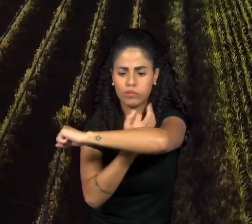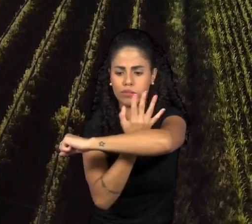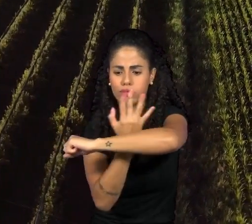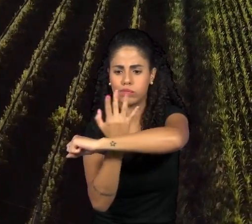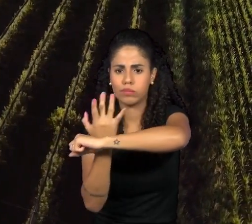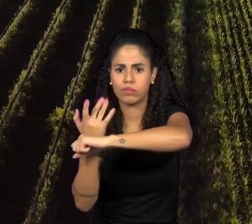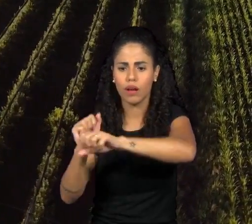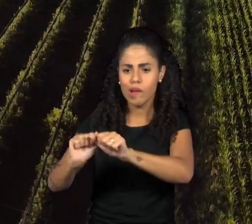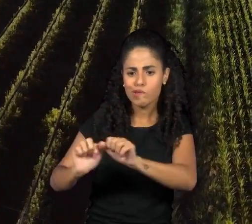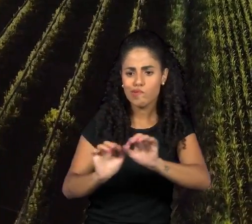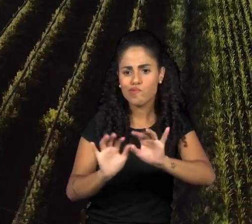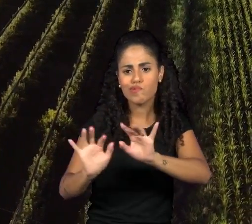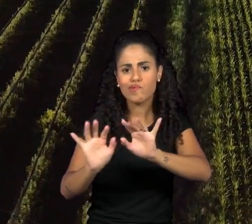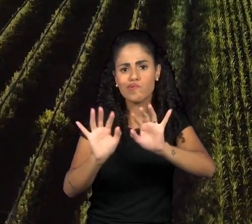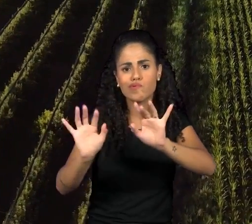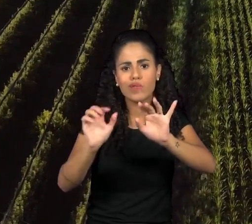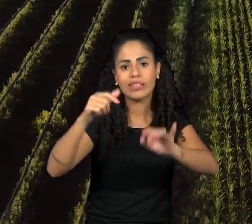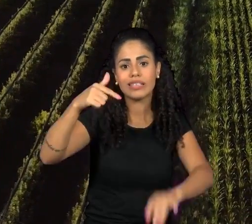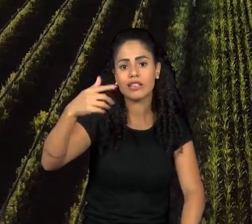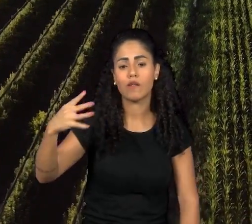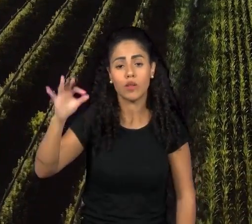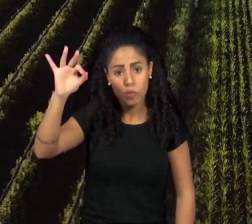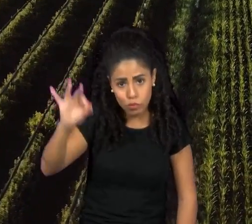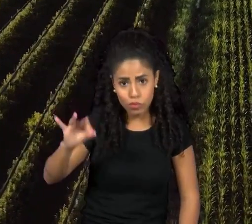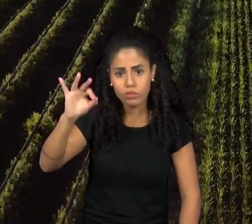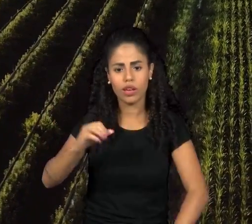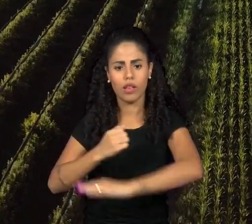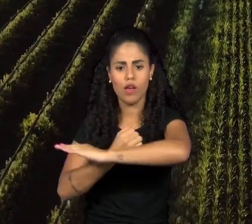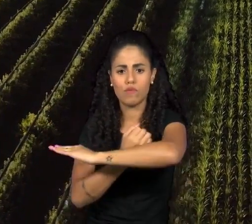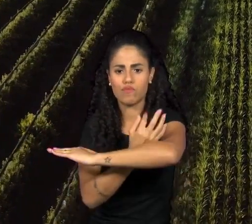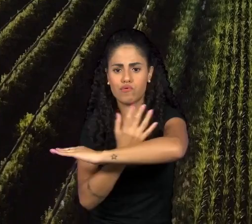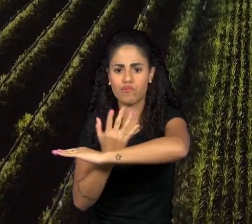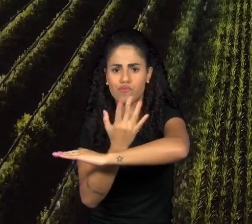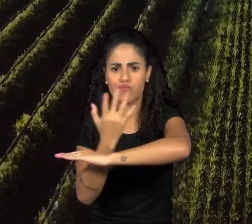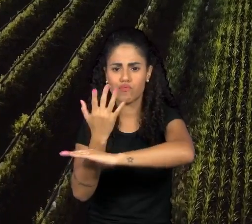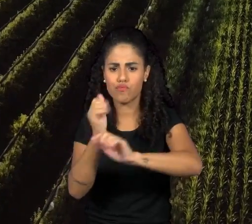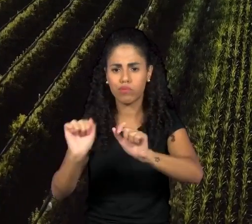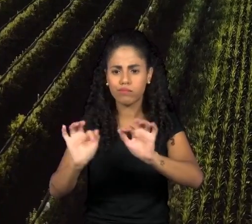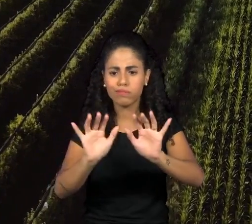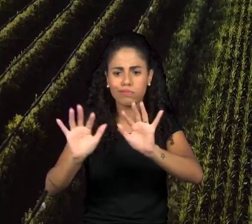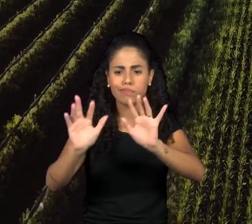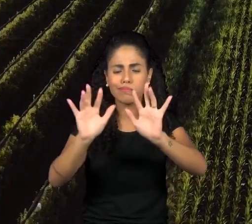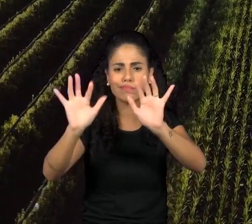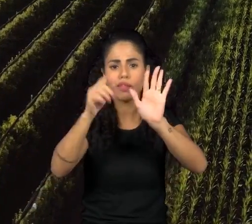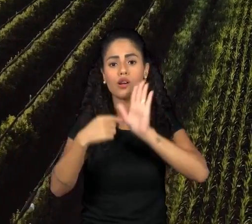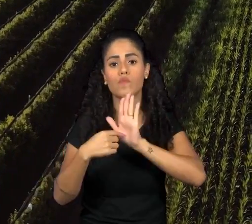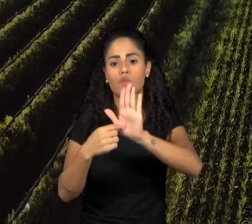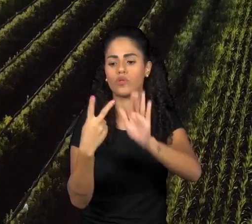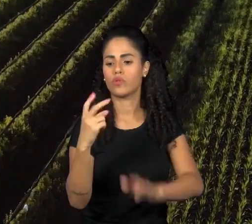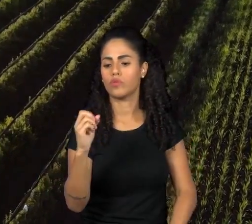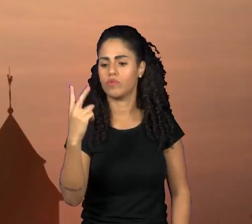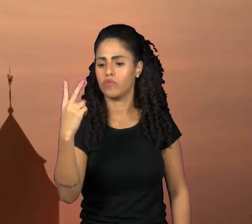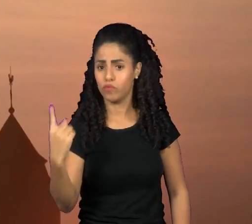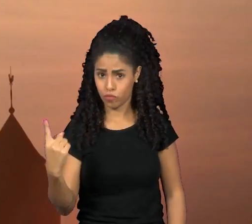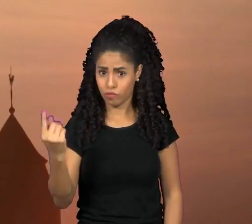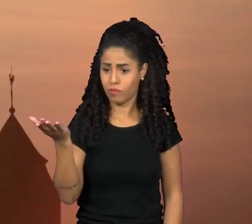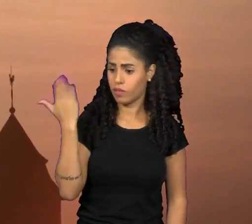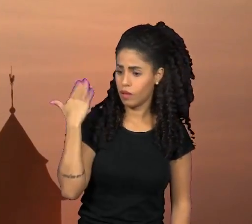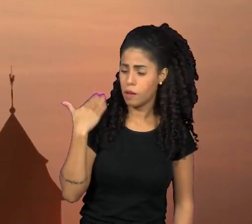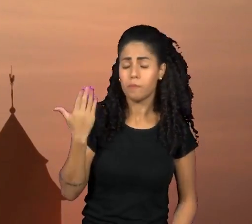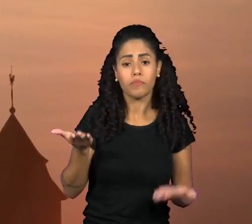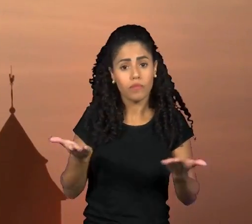quase 74% das emissões de gases de efeito estufa registradas em 2021.